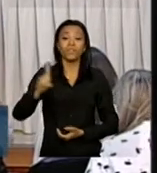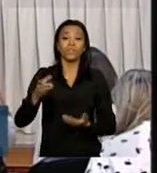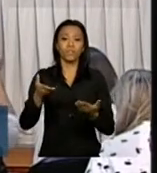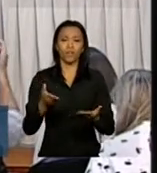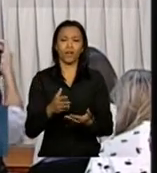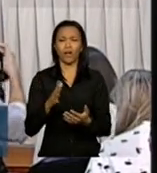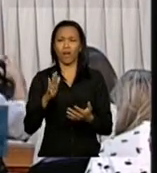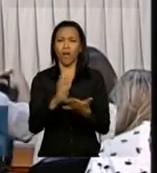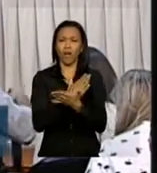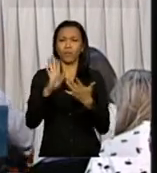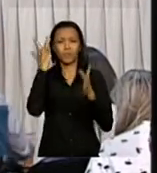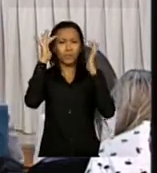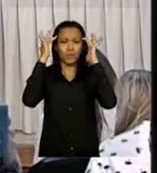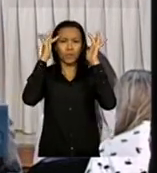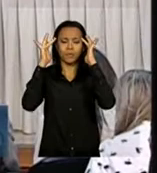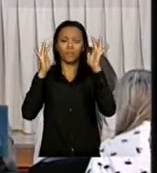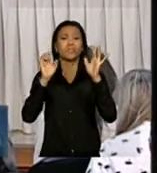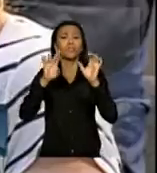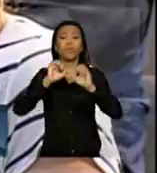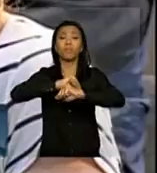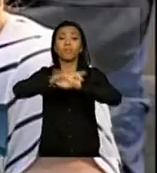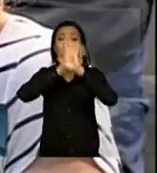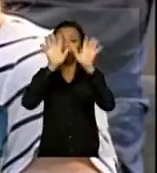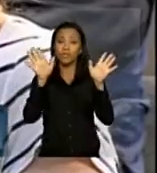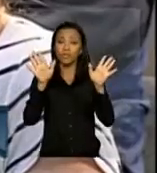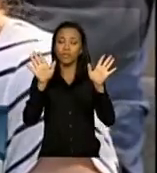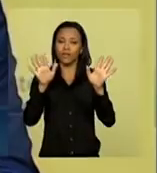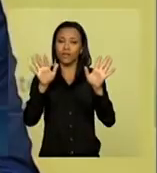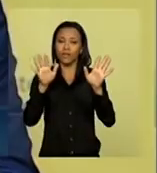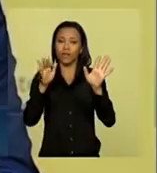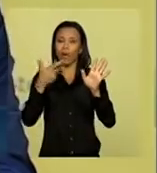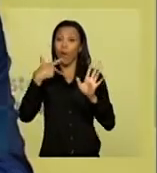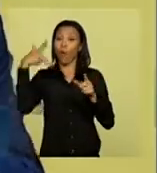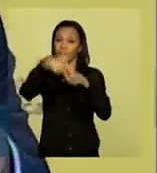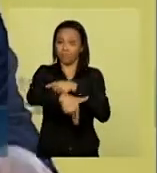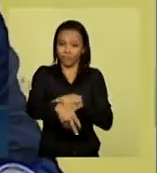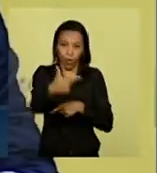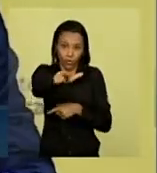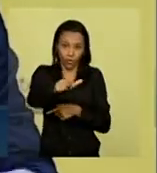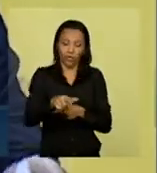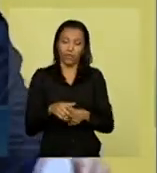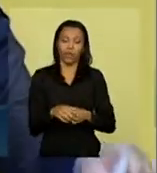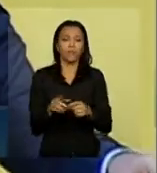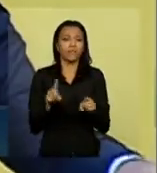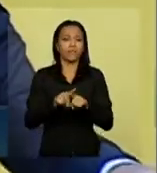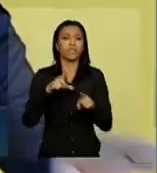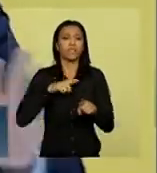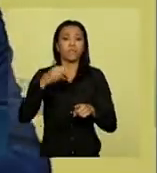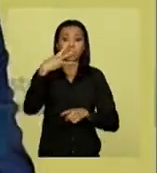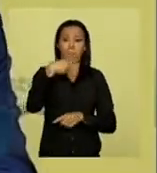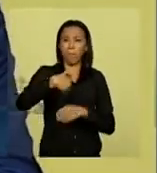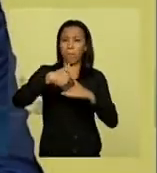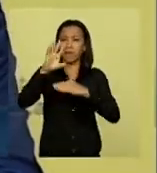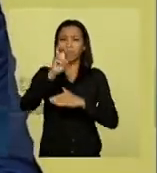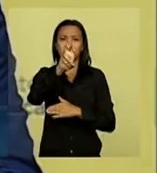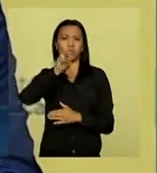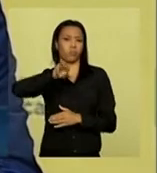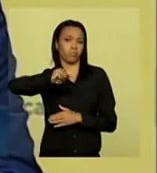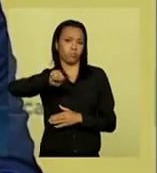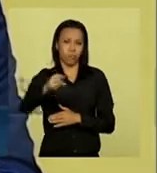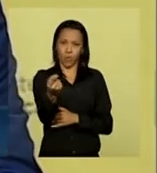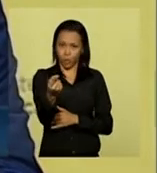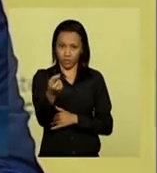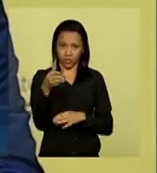algumas dúvidas só para esclarecer além de cola outra coisa nós vamos te dar uma apesar de quase cinco milhões de acesso não tiver nenhum problema